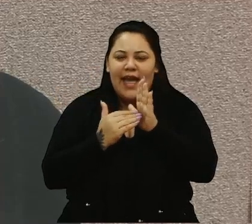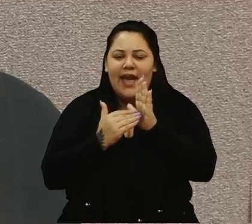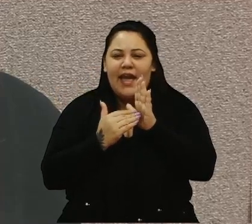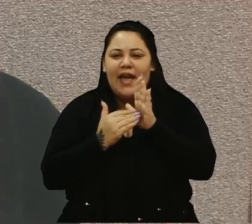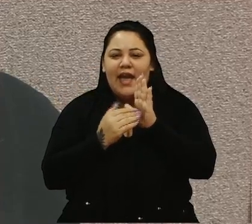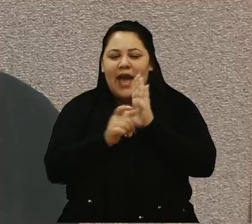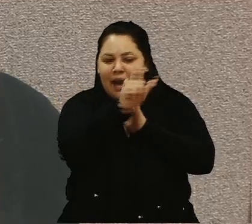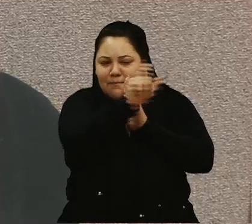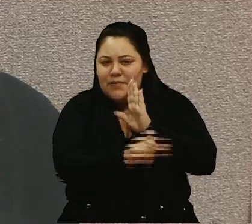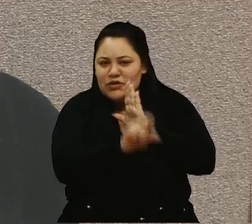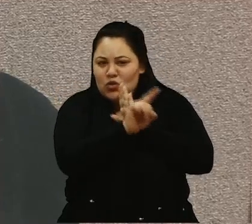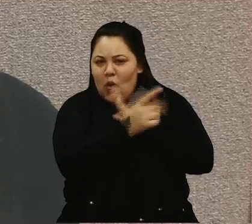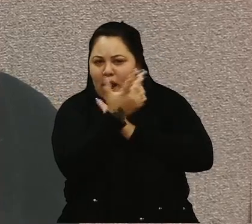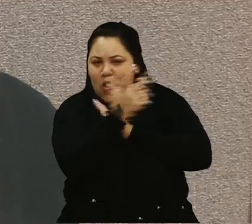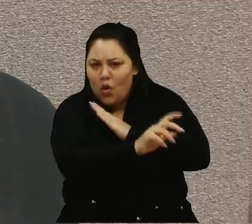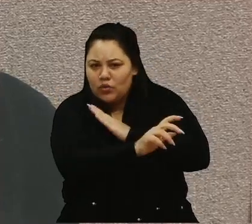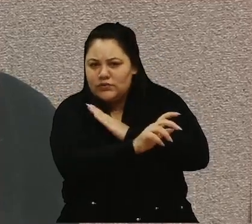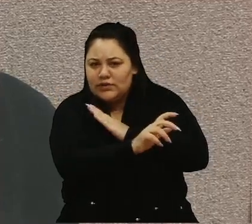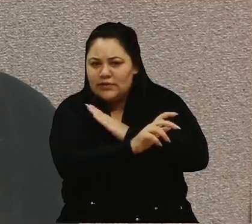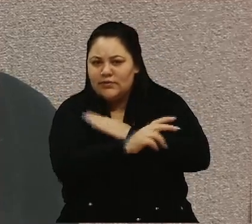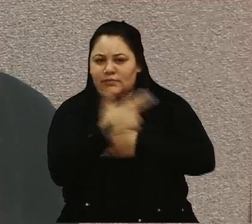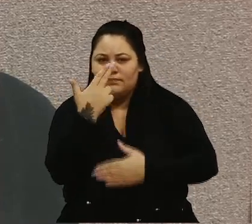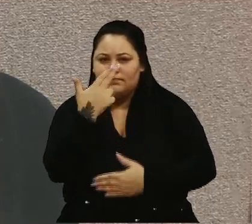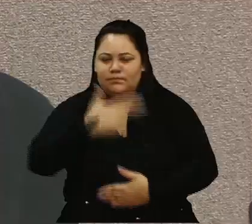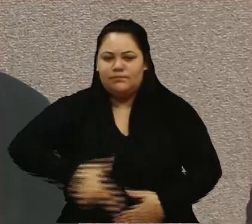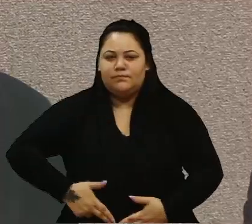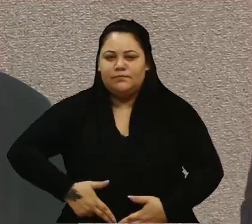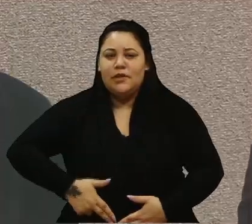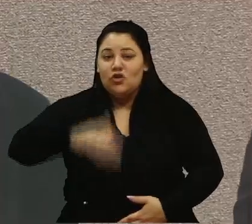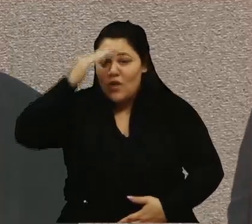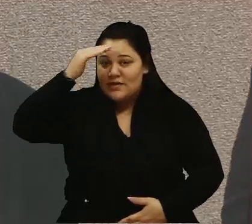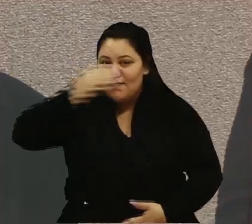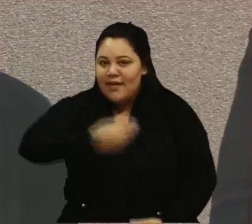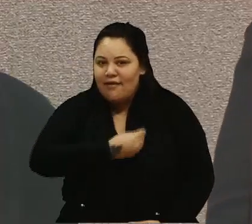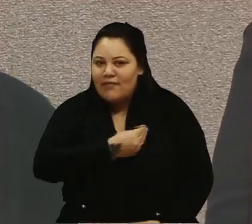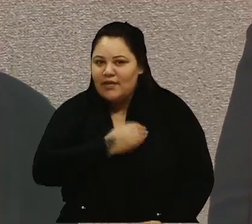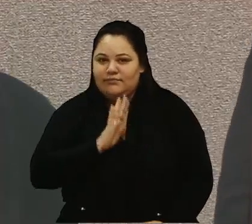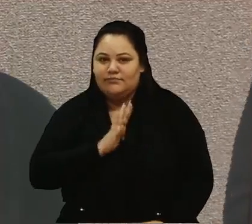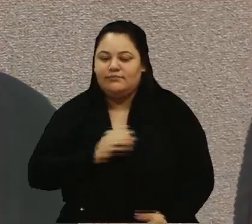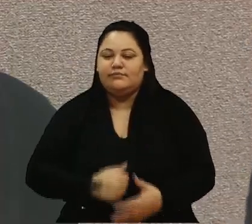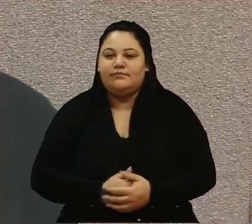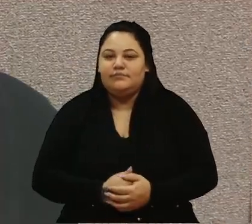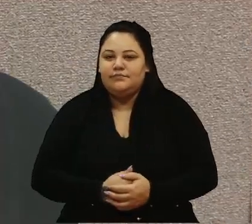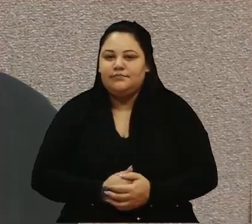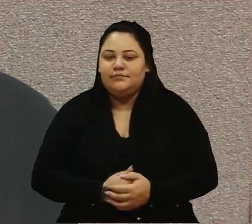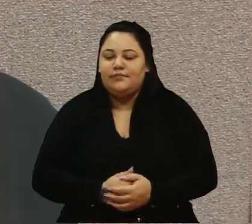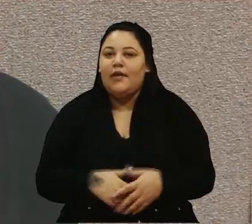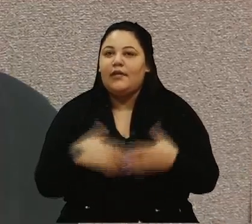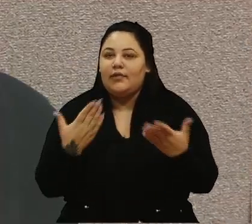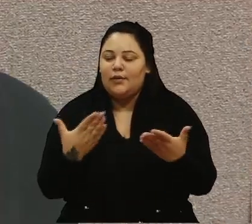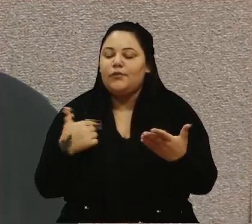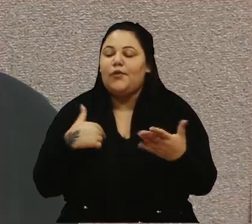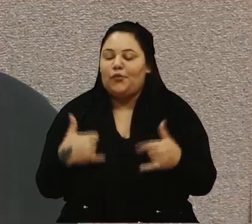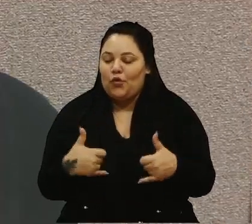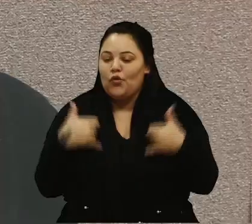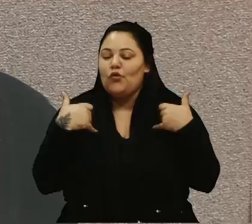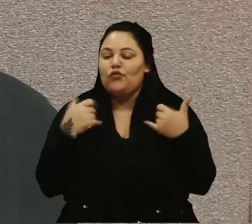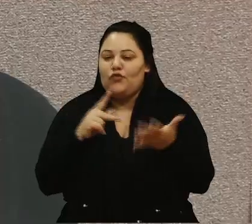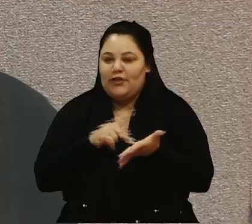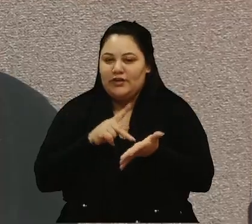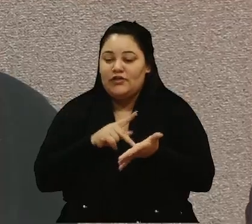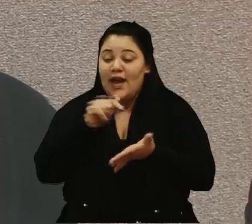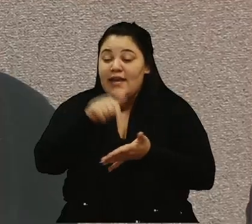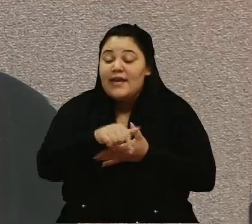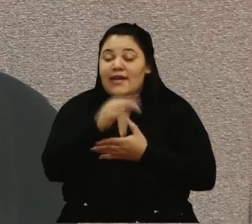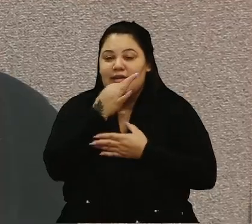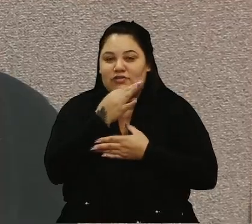arma, você o prende e respeita o seu direito à vida. Então, muito me orgulha em nós aqui em Caxias